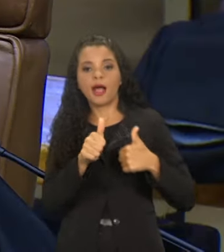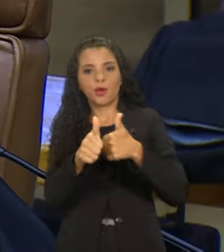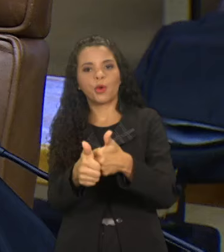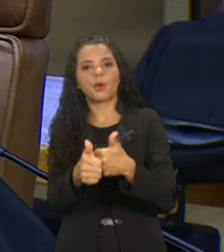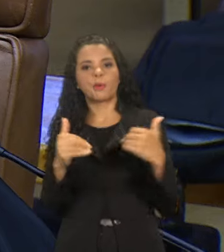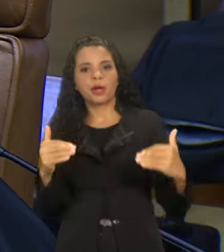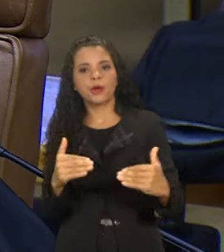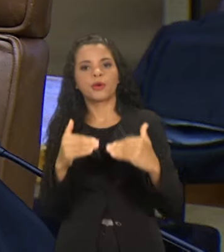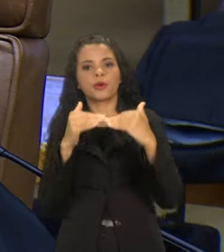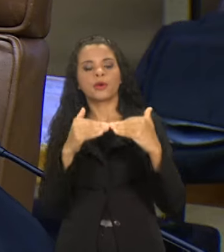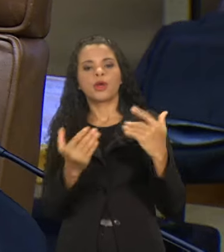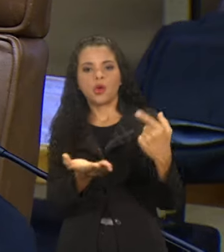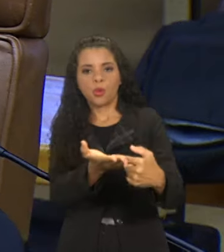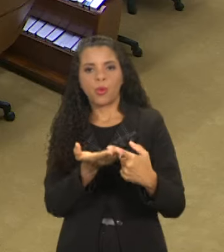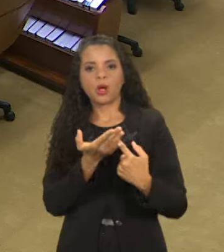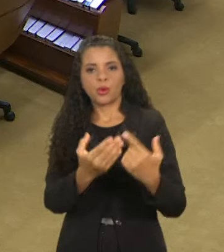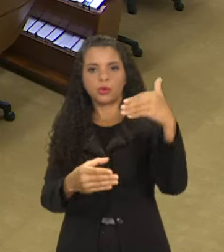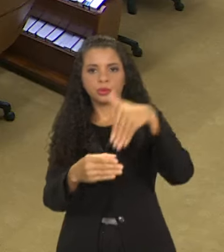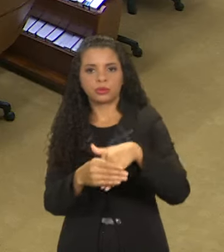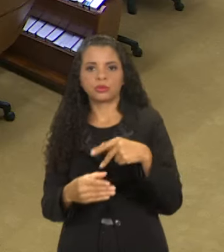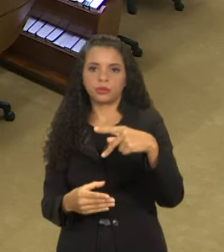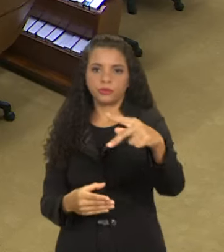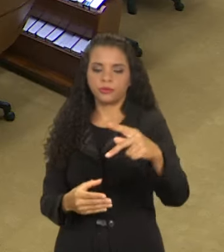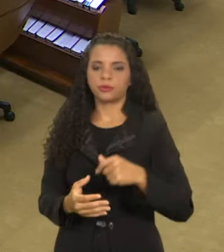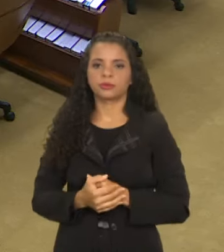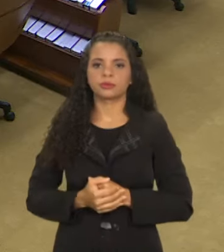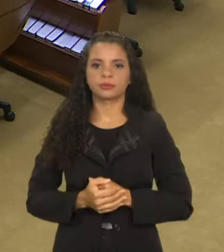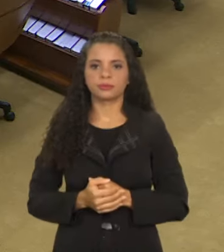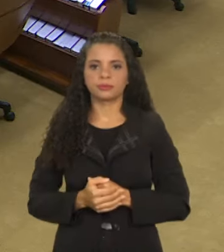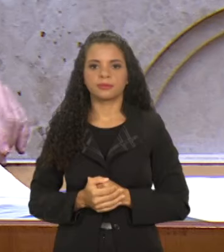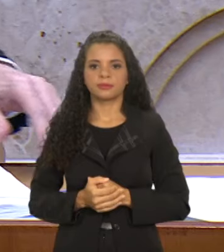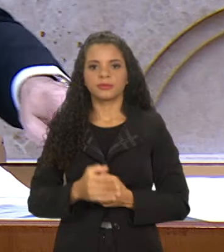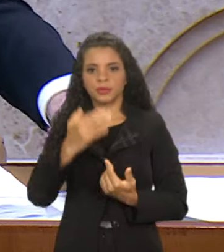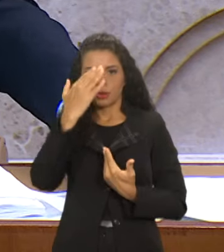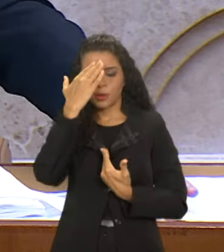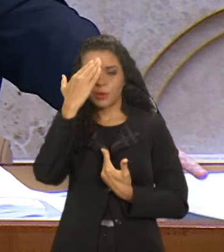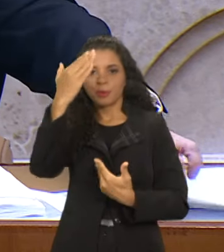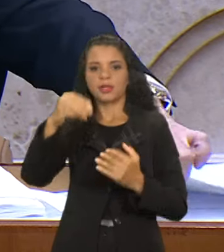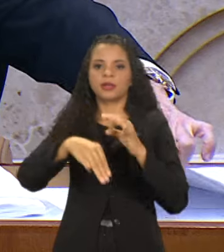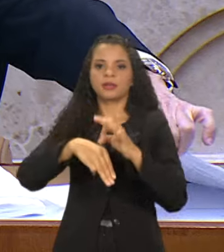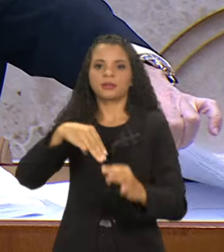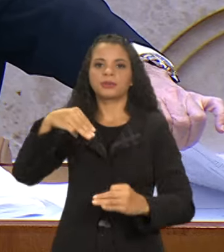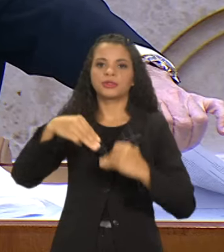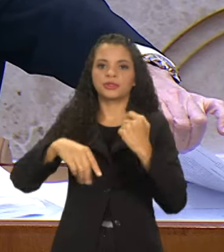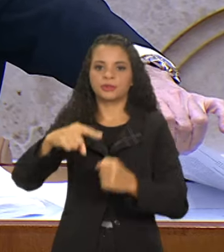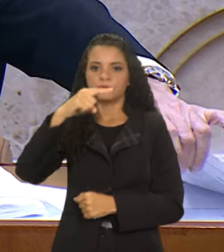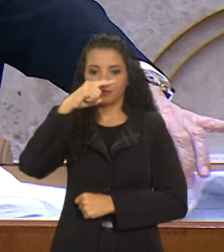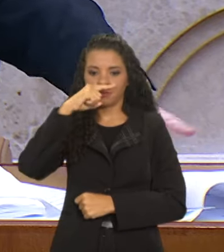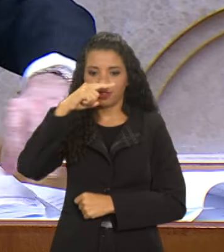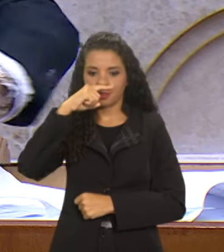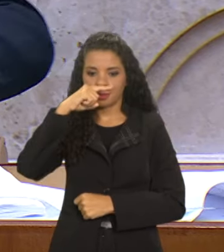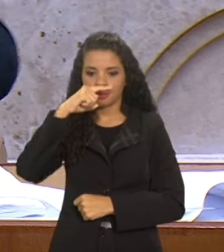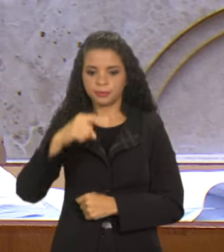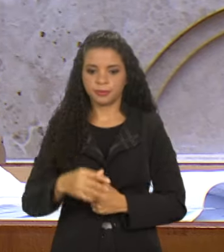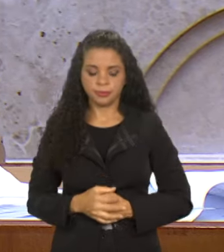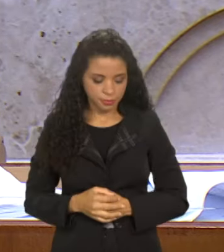referendar o acordo homologado por Vossa Excelência. Muito obrigado, ministro Luiz Edson Fachin.